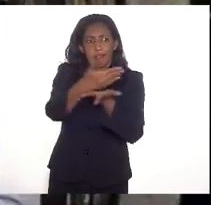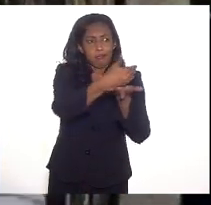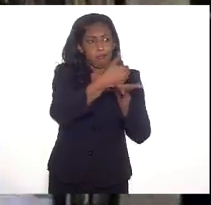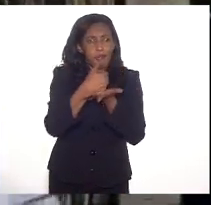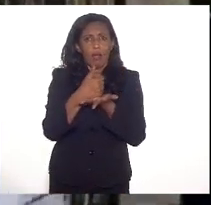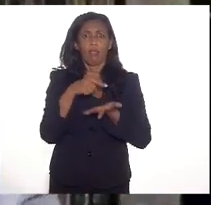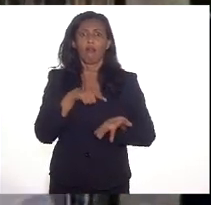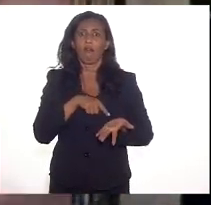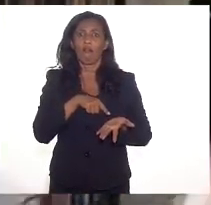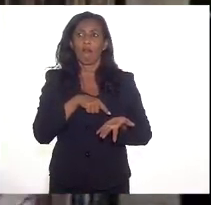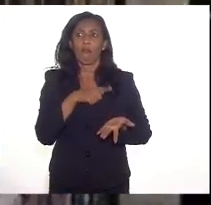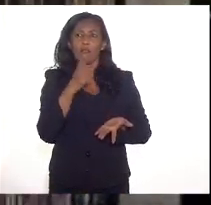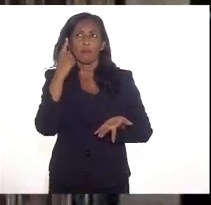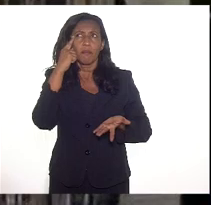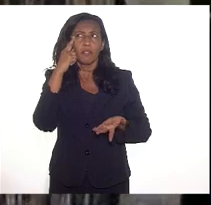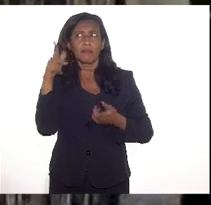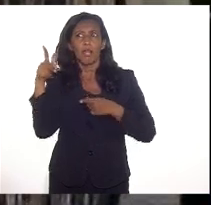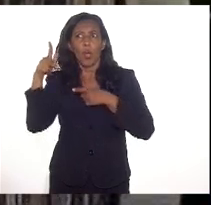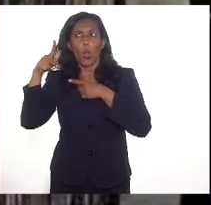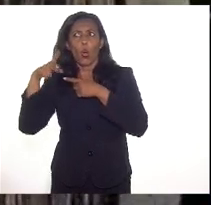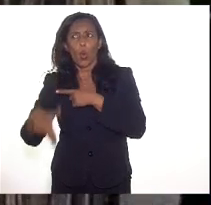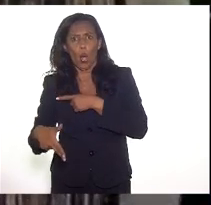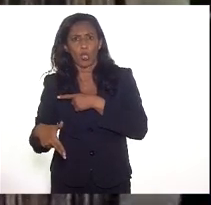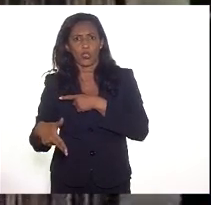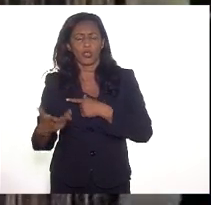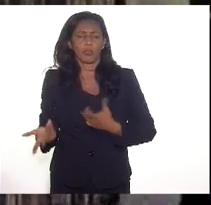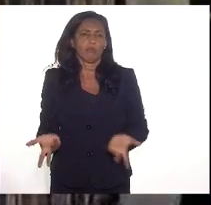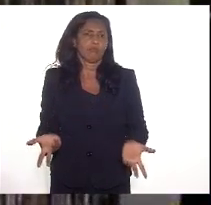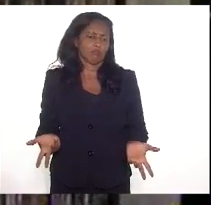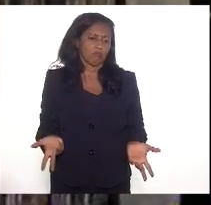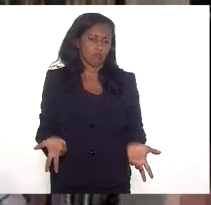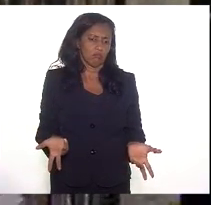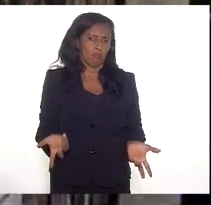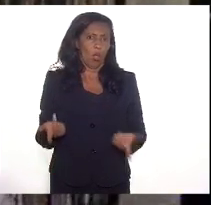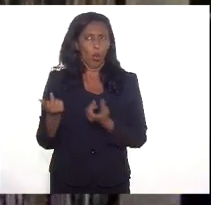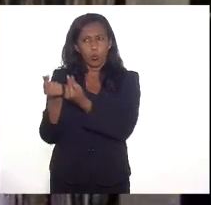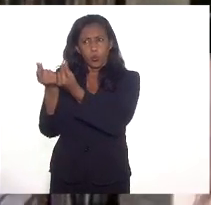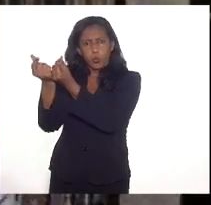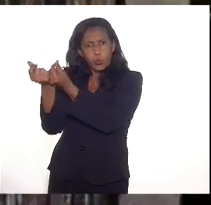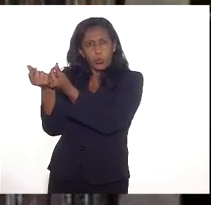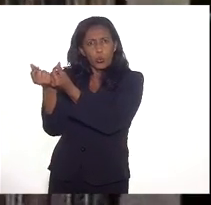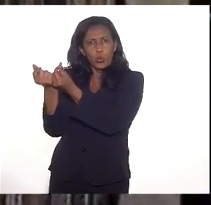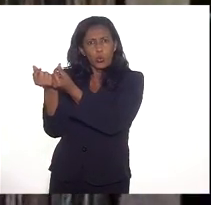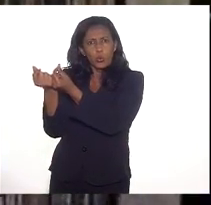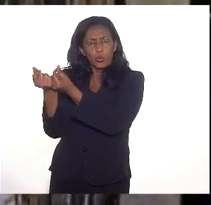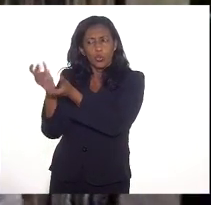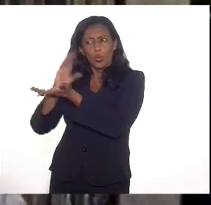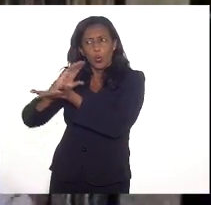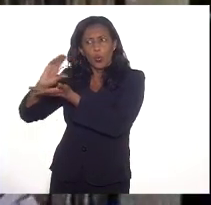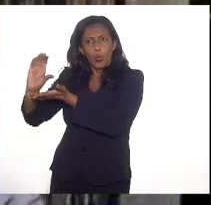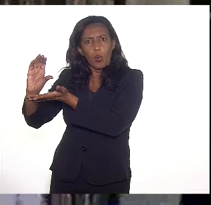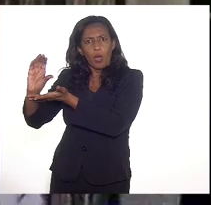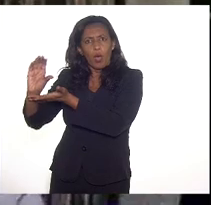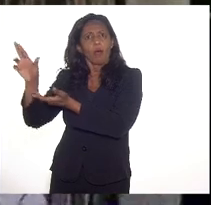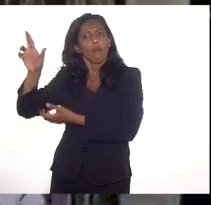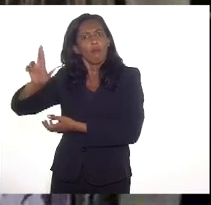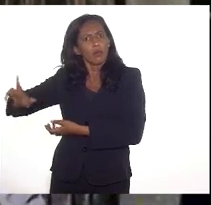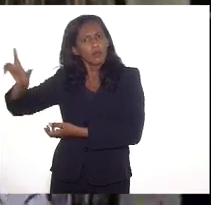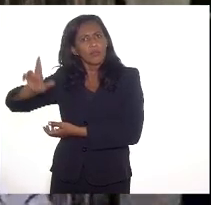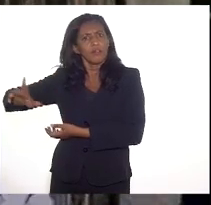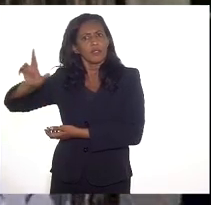deva existir cortes nos orçamentos previstos para o funcionamento das nossas